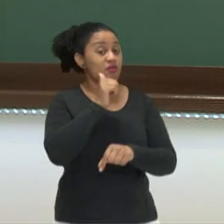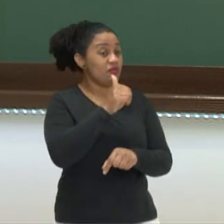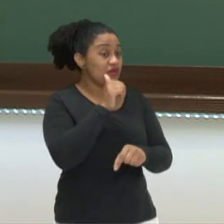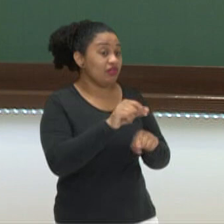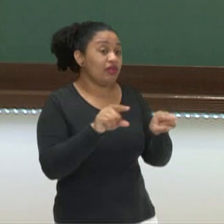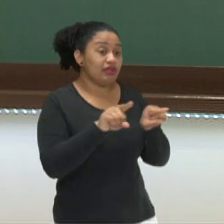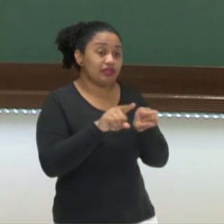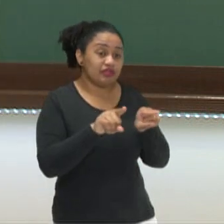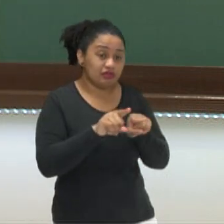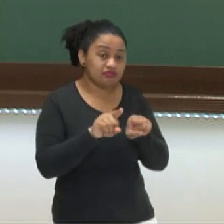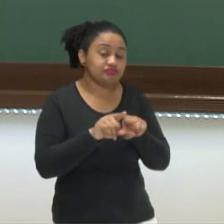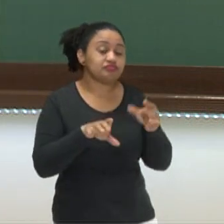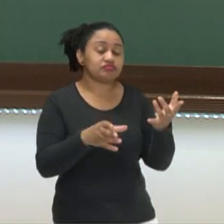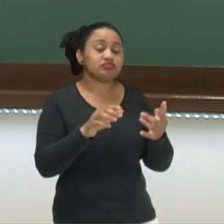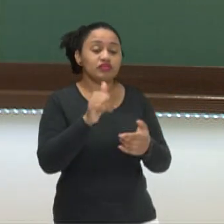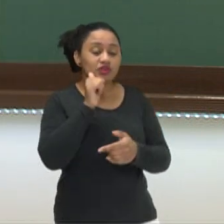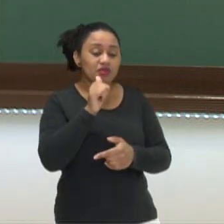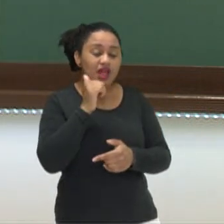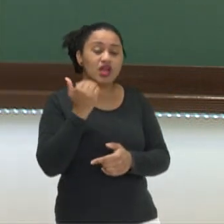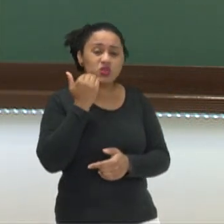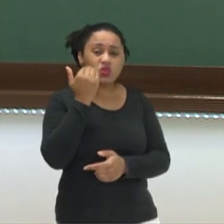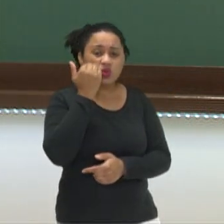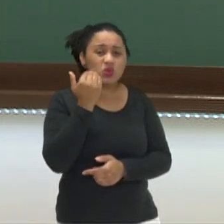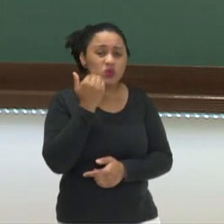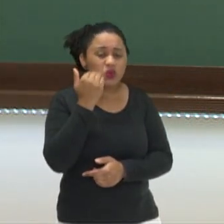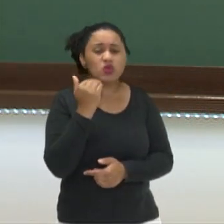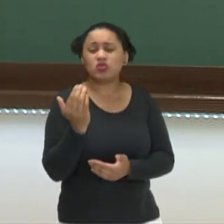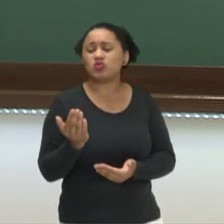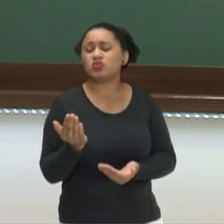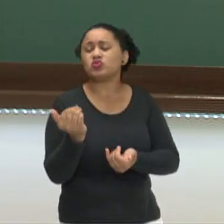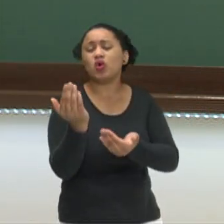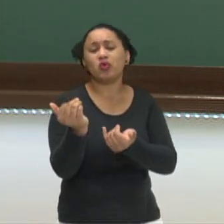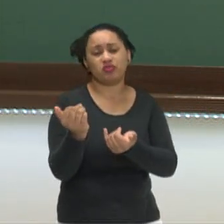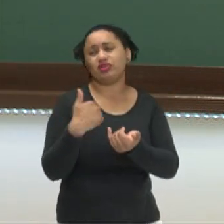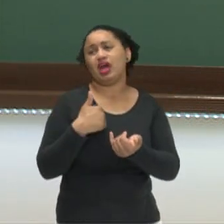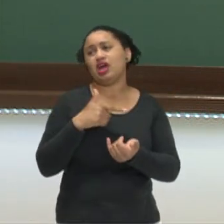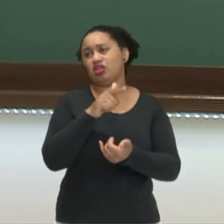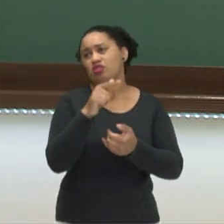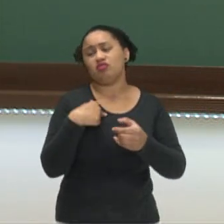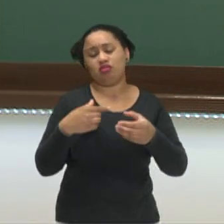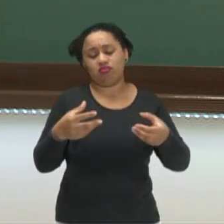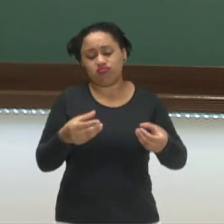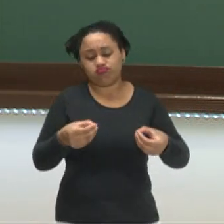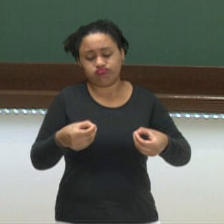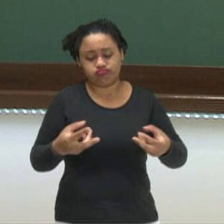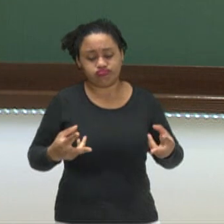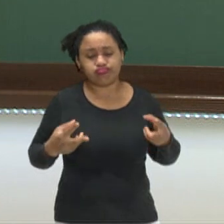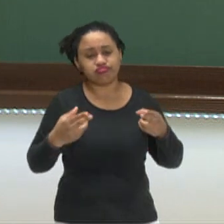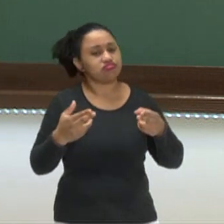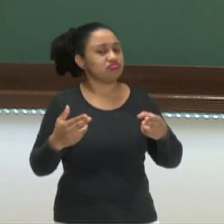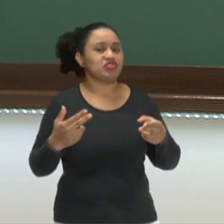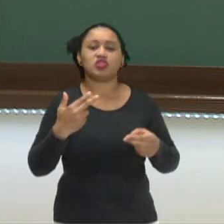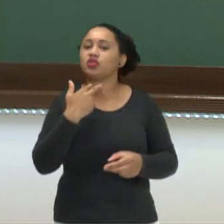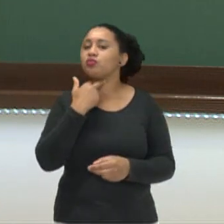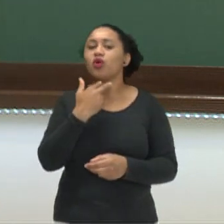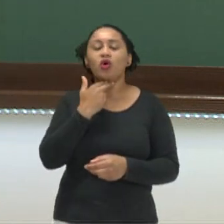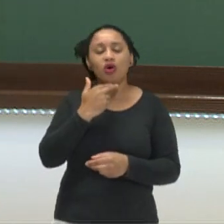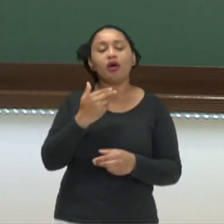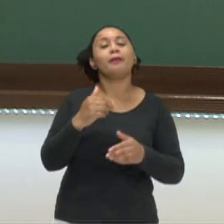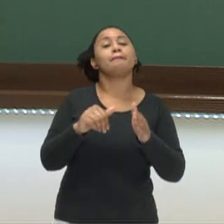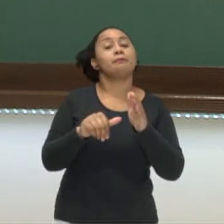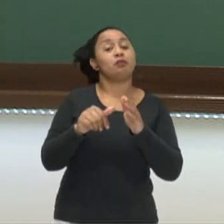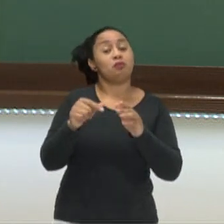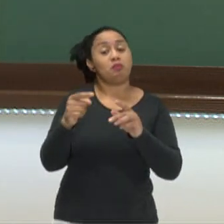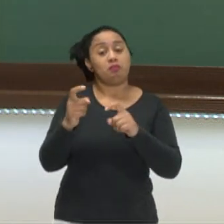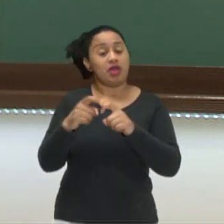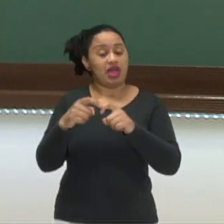coisa. Então, se a mulher adolescente lá, a menina, a moça, eu vou fazer laqueadura. Lógico que não. Primeiro que o médico